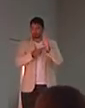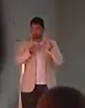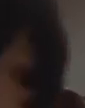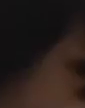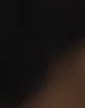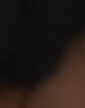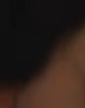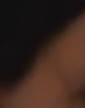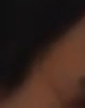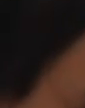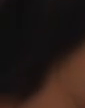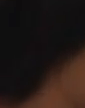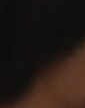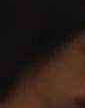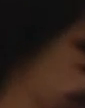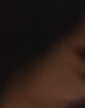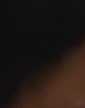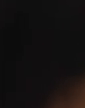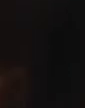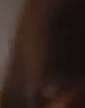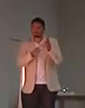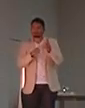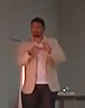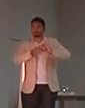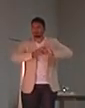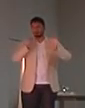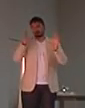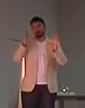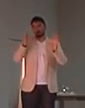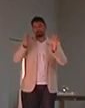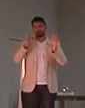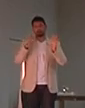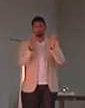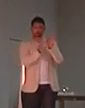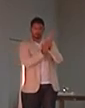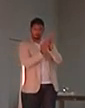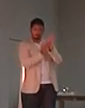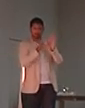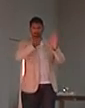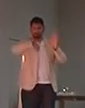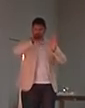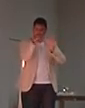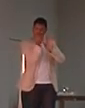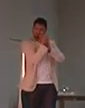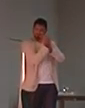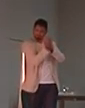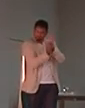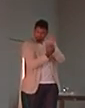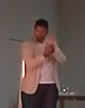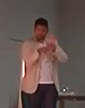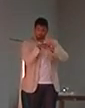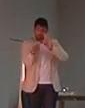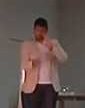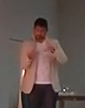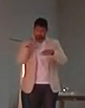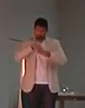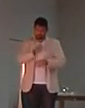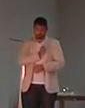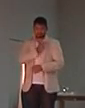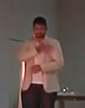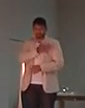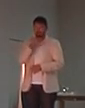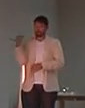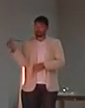meritocracia. São esses os nossos pressupostos de um programa de gestão dentro da nossa instituição, que é fundamental